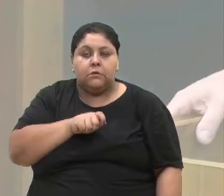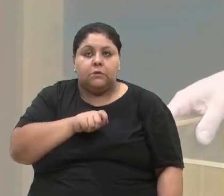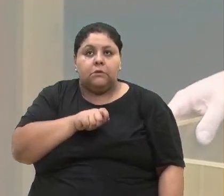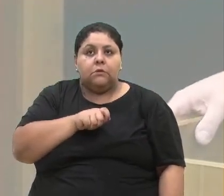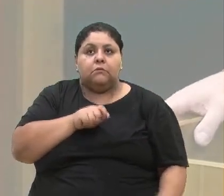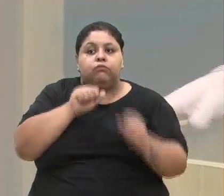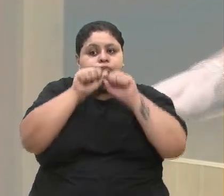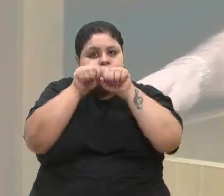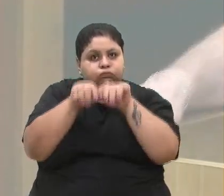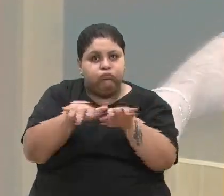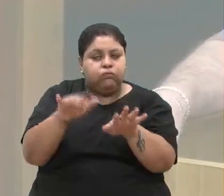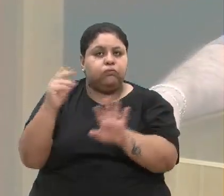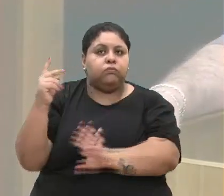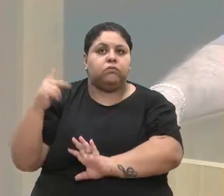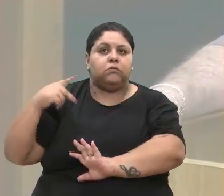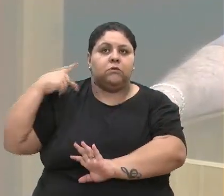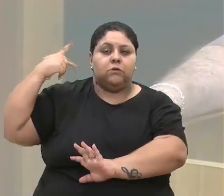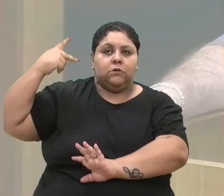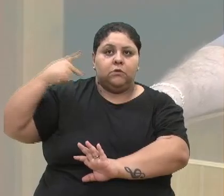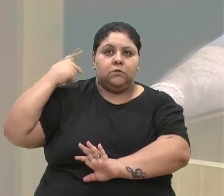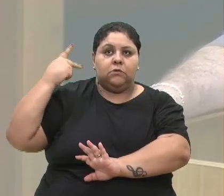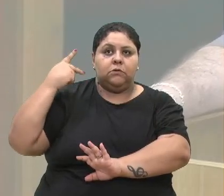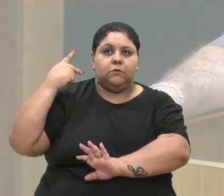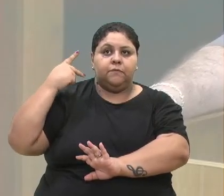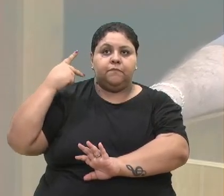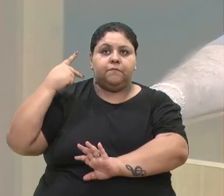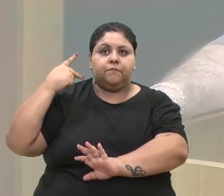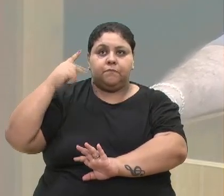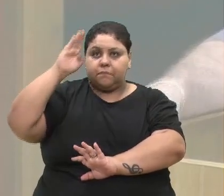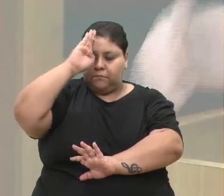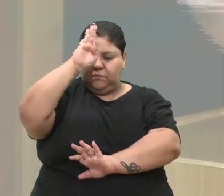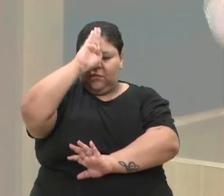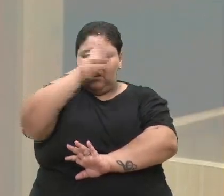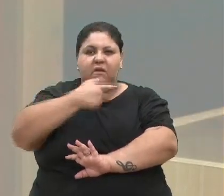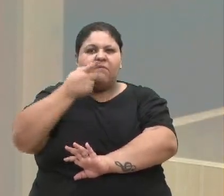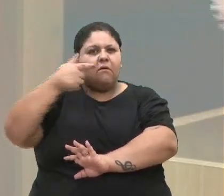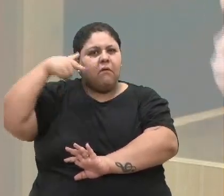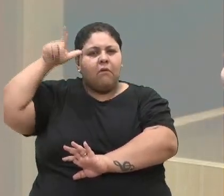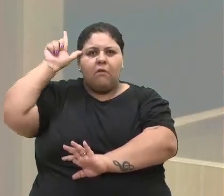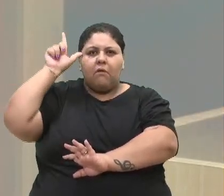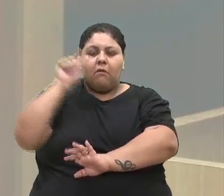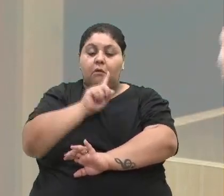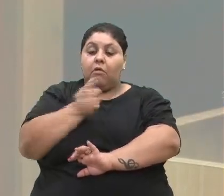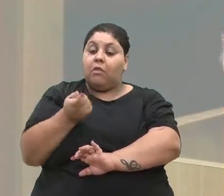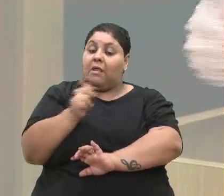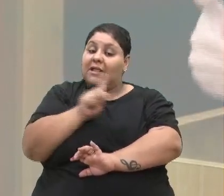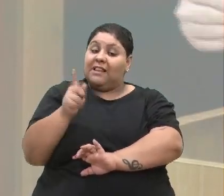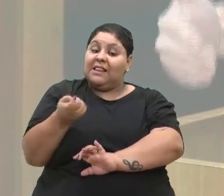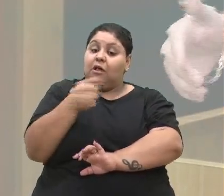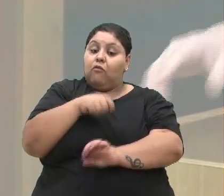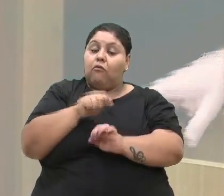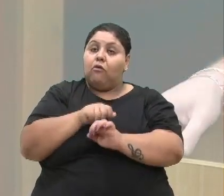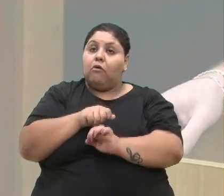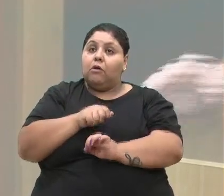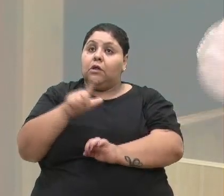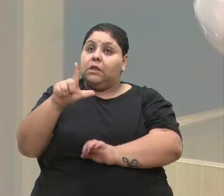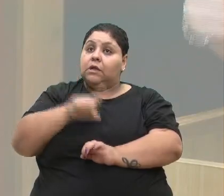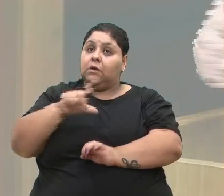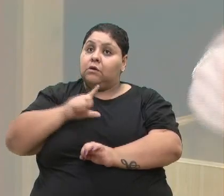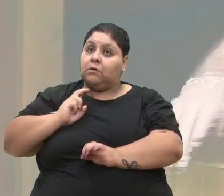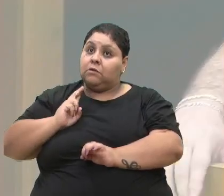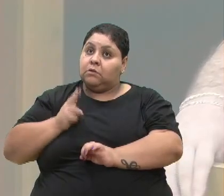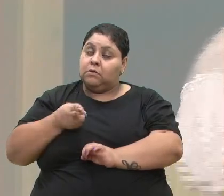as falas do vereador, meu colega de partido, Bressan, no dia de ontem, não necessariamente temos que seguir